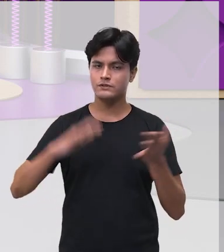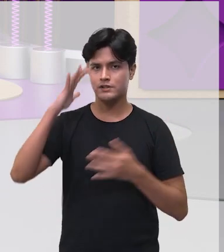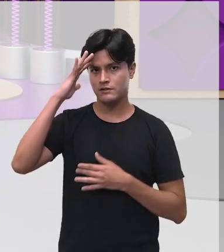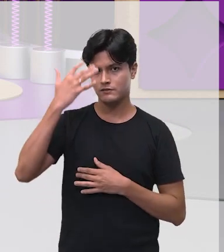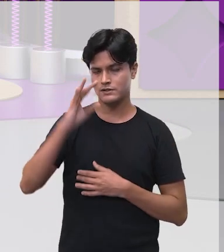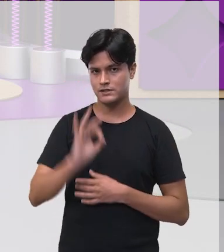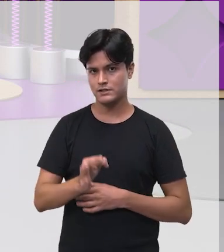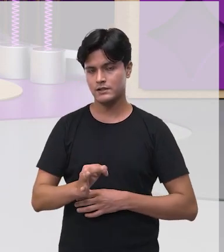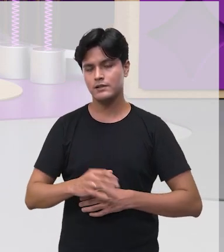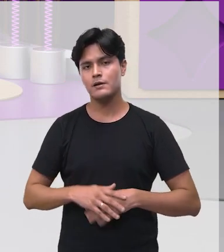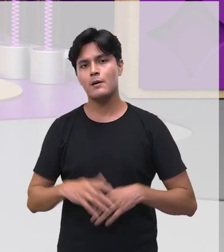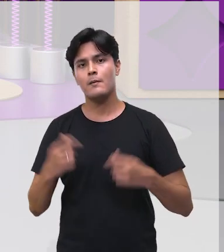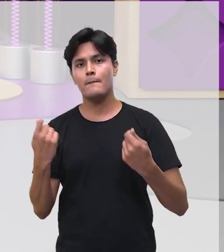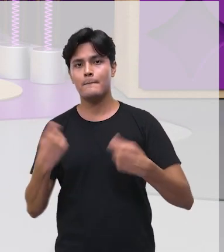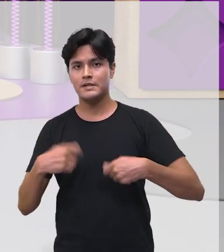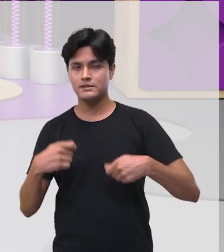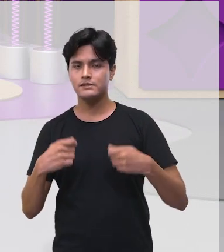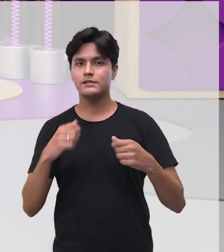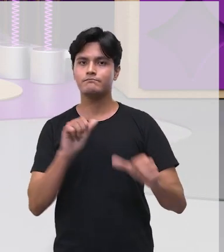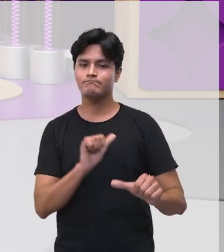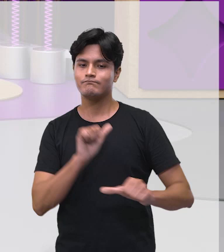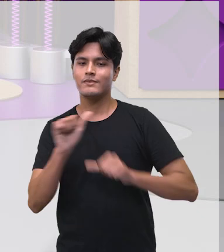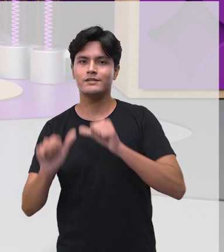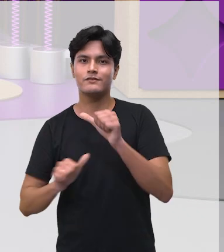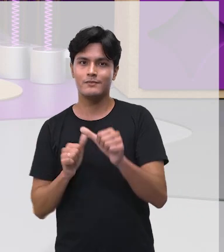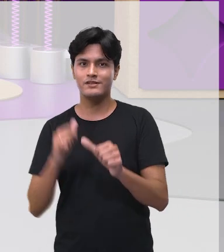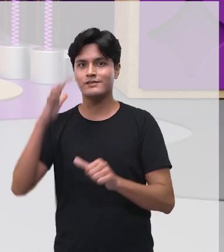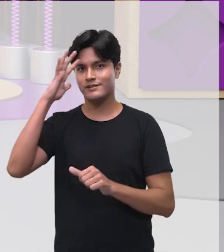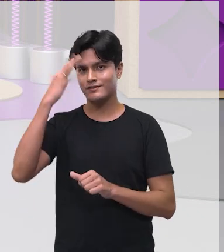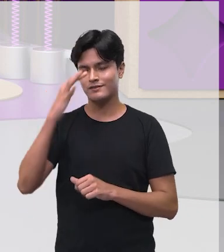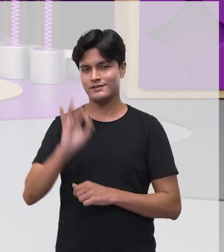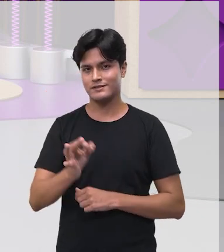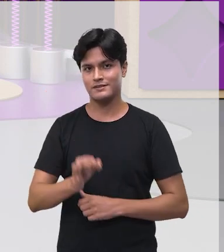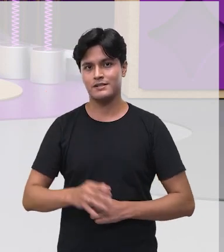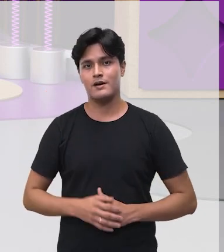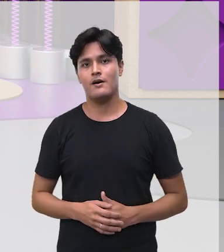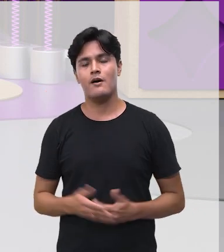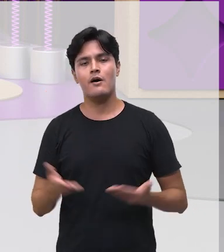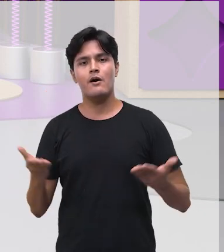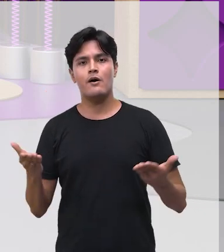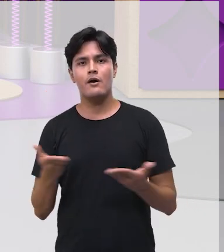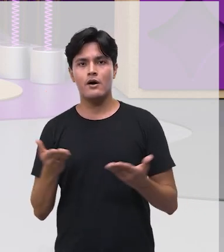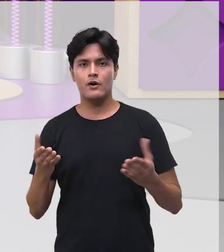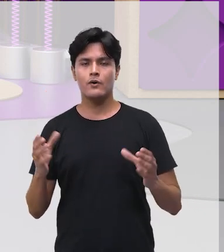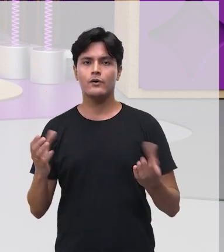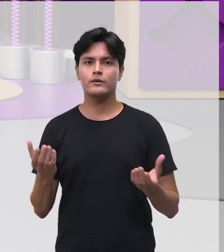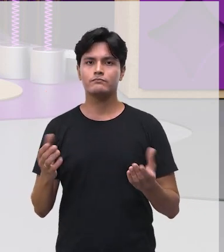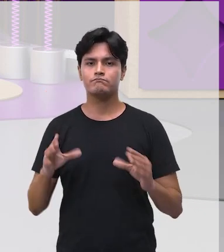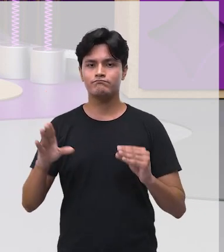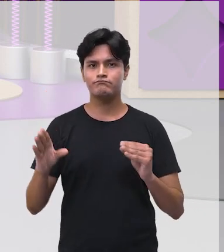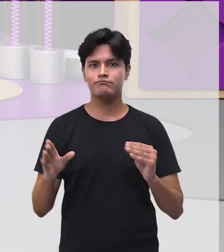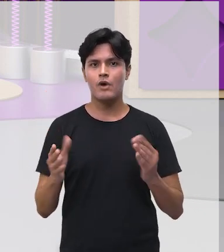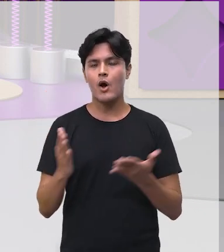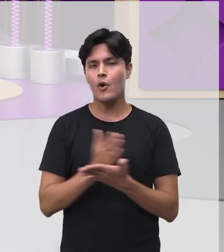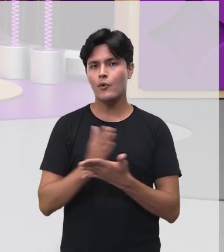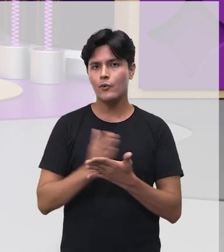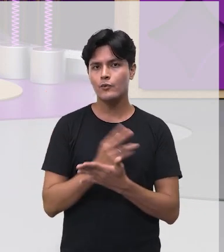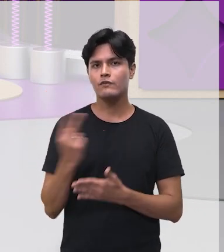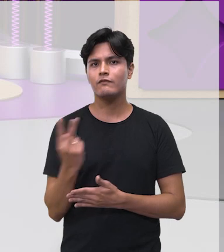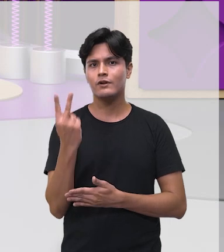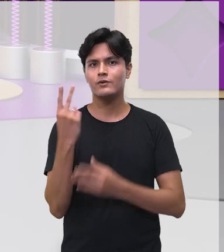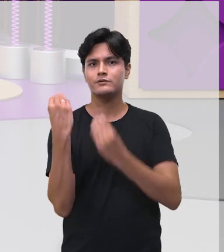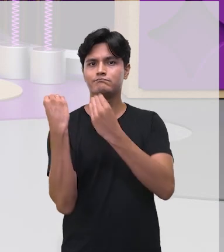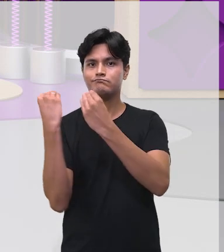vai precisar fazer essas transformações, tá bom? Vamos completar mais alguns valores nessa tabela. Vamos ali na nossa